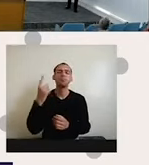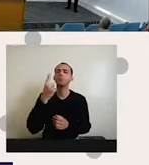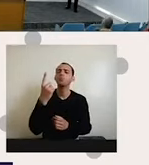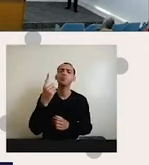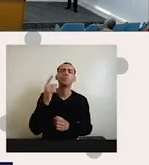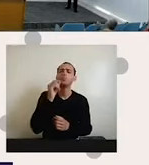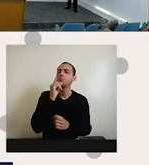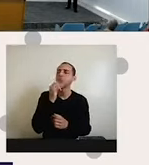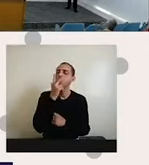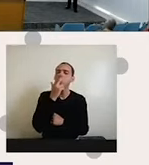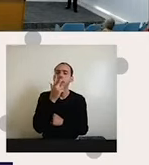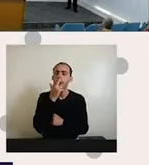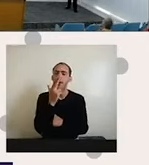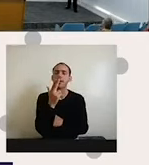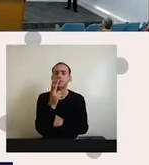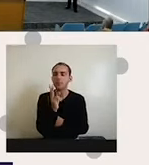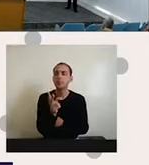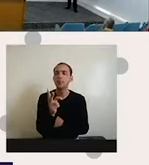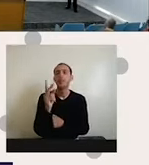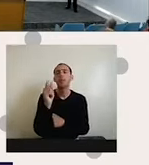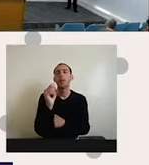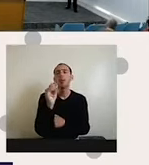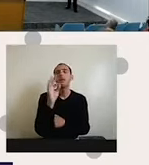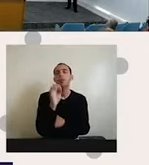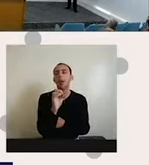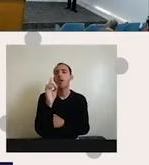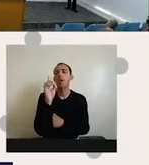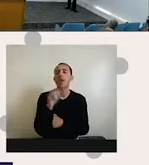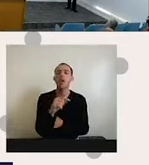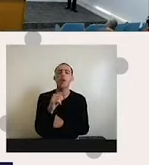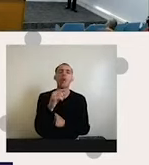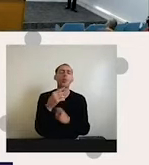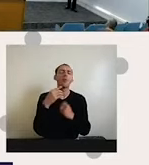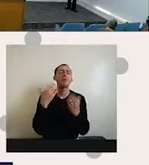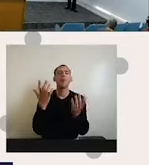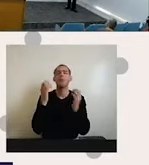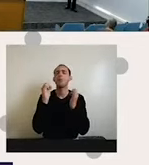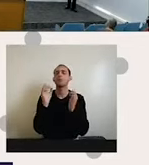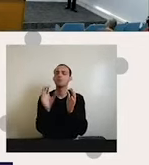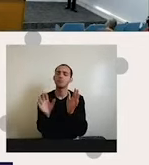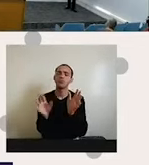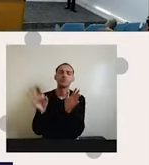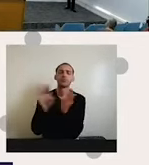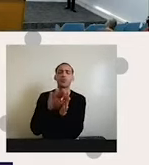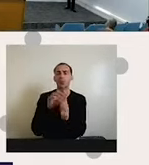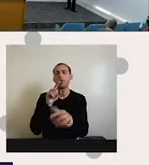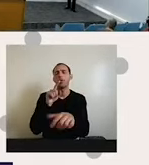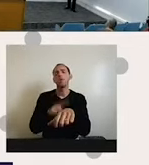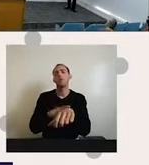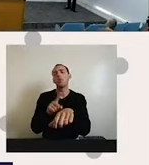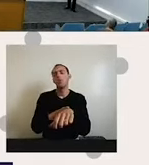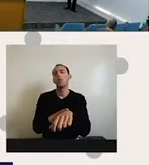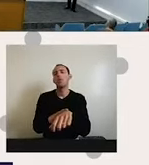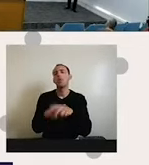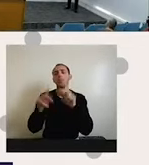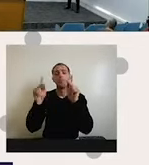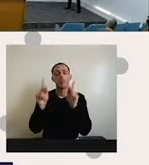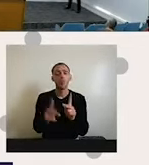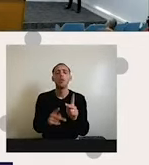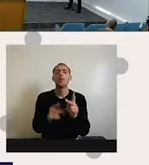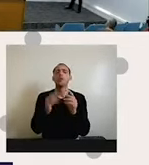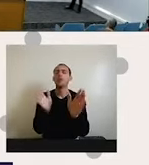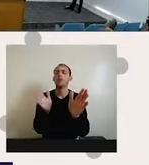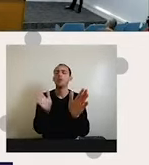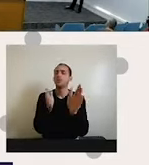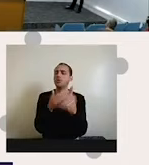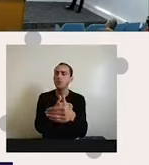não trouxer CAT, não vai ser estabelecido? Pode ser estabelecido, porque a pergunta no sistema da perícia não é se a pessoa trouxe ou não trouxe CAT. A